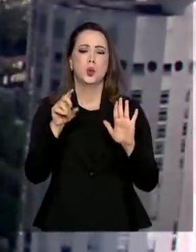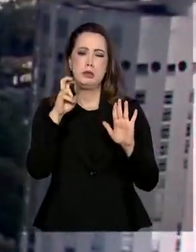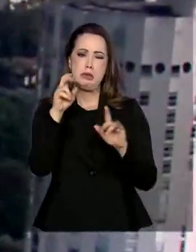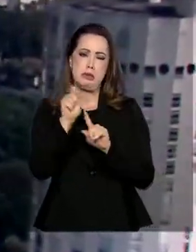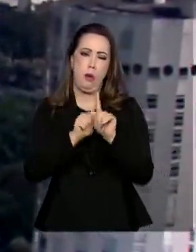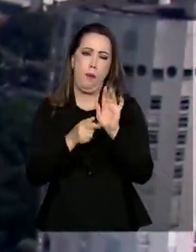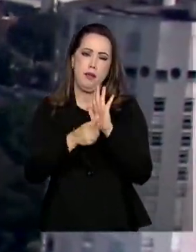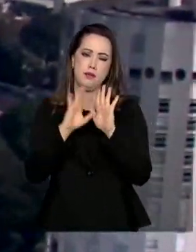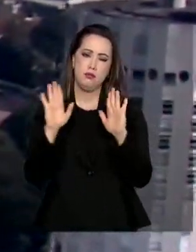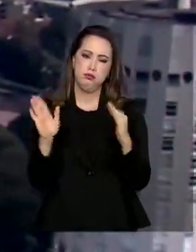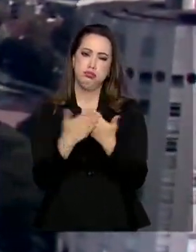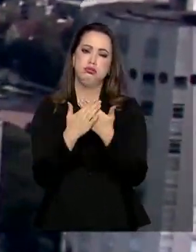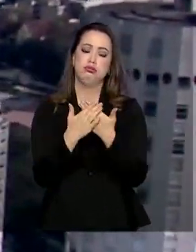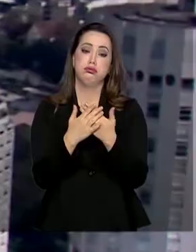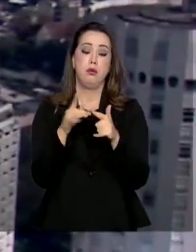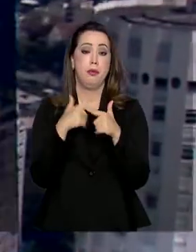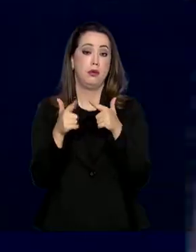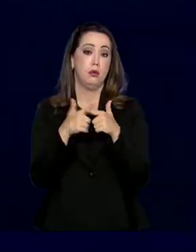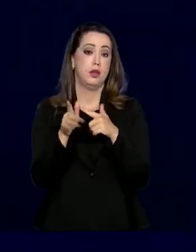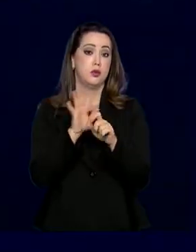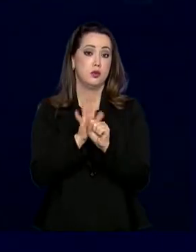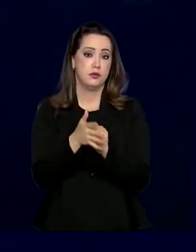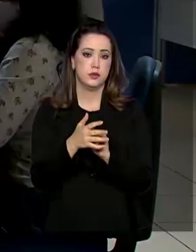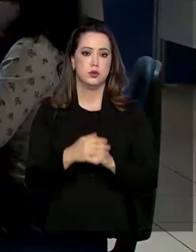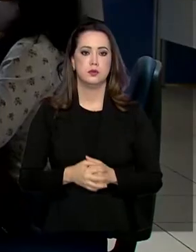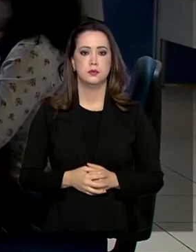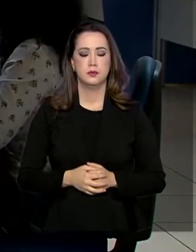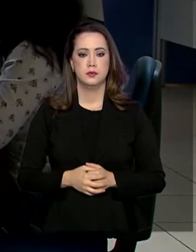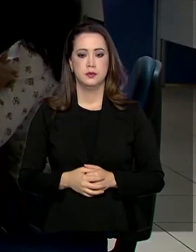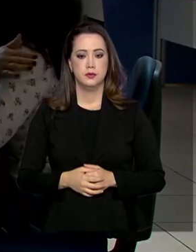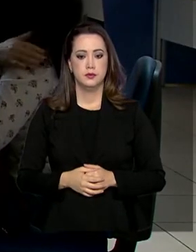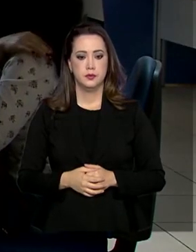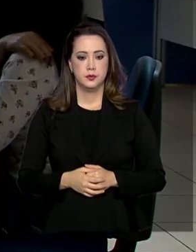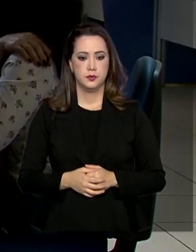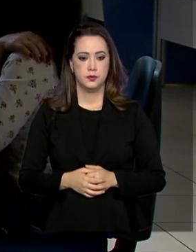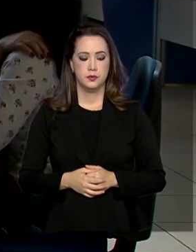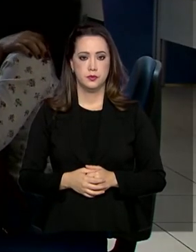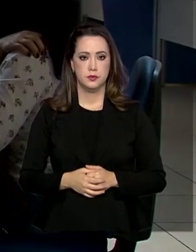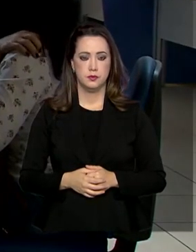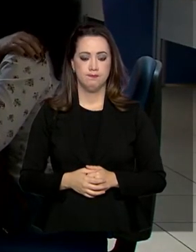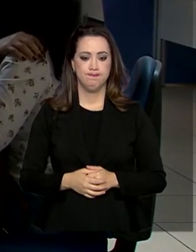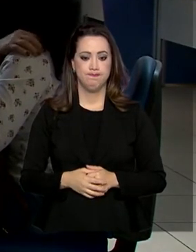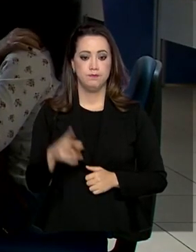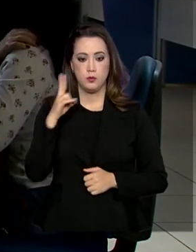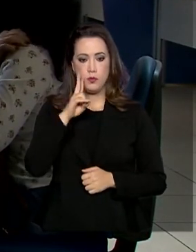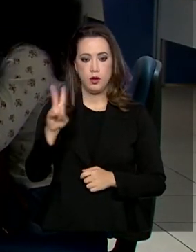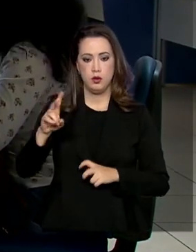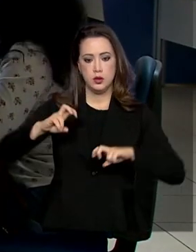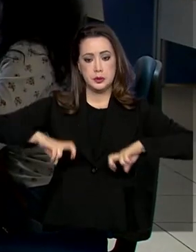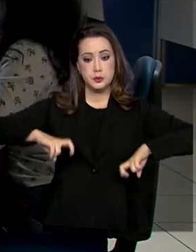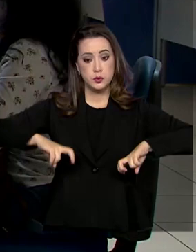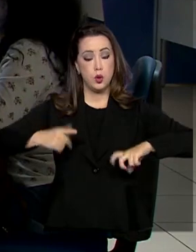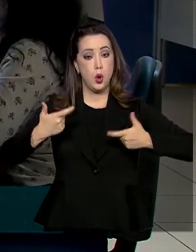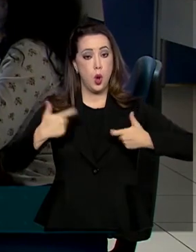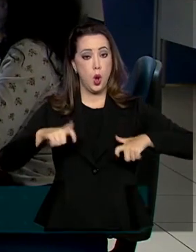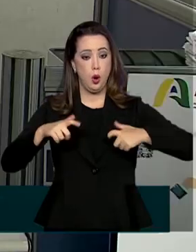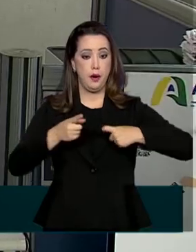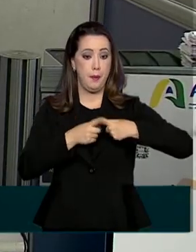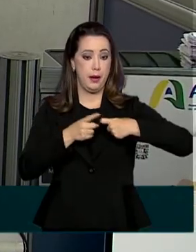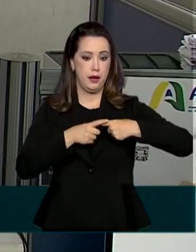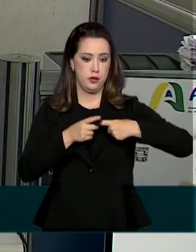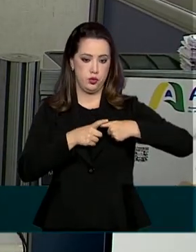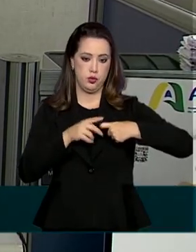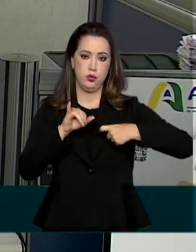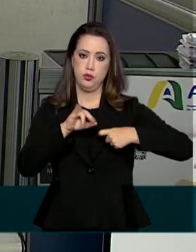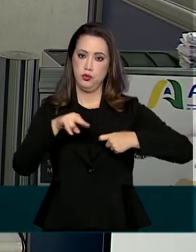cinco meses fechadas por causa da pandemia. As inspeções nas salas de atendimento da perícia médica do INSS